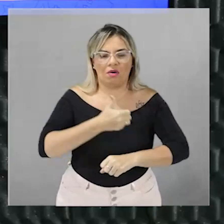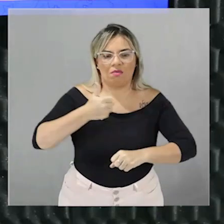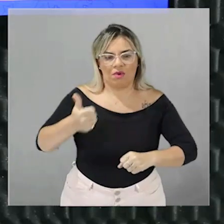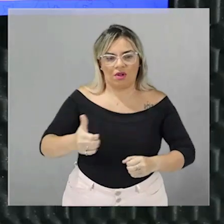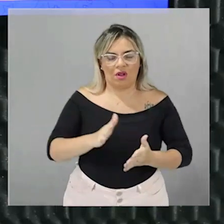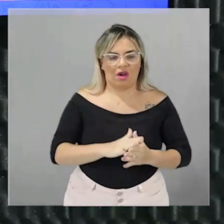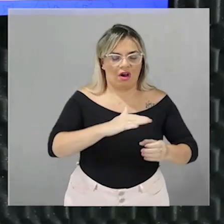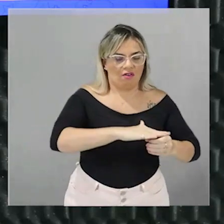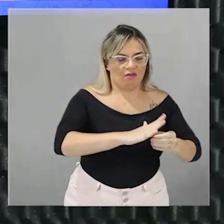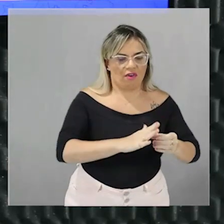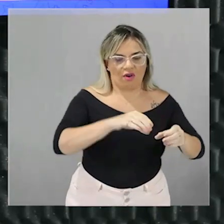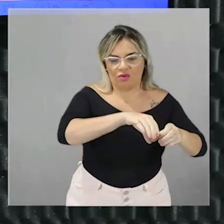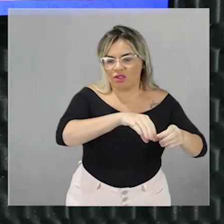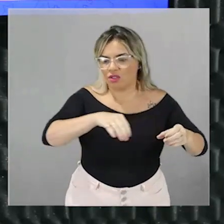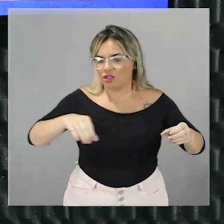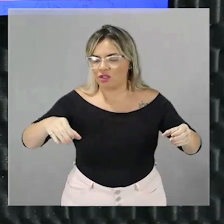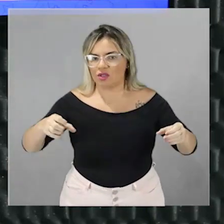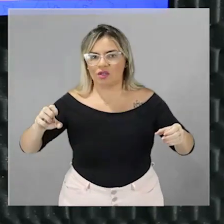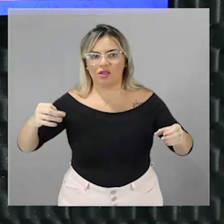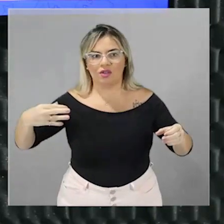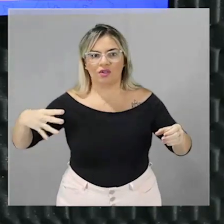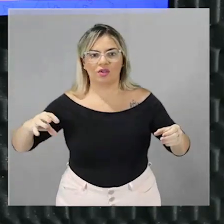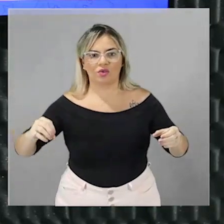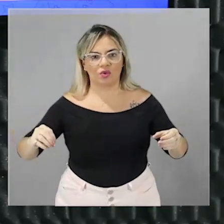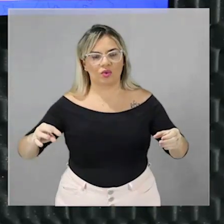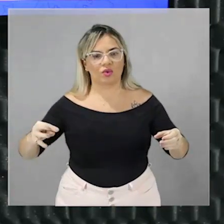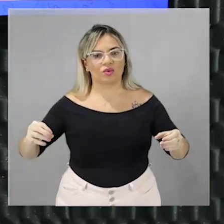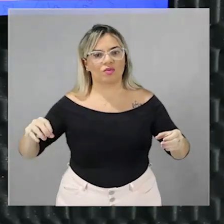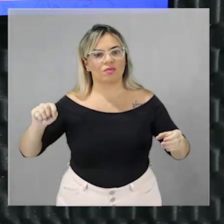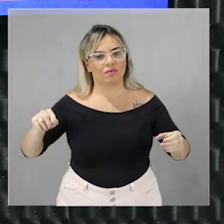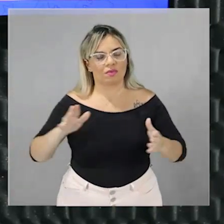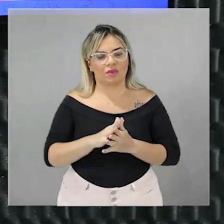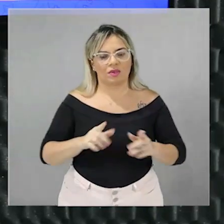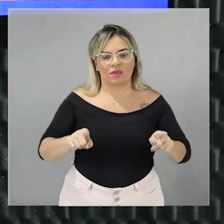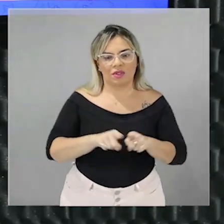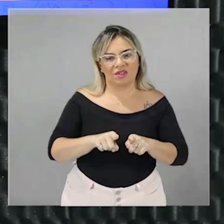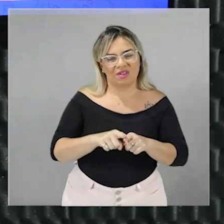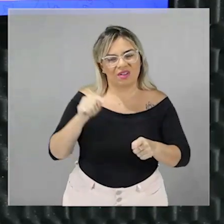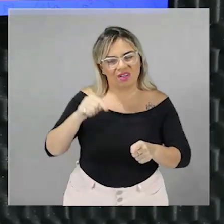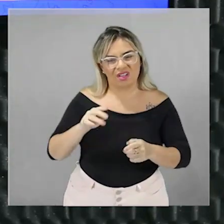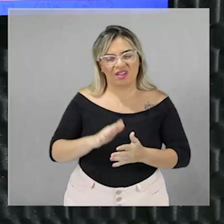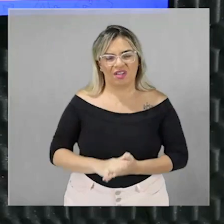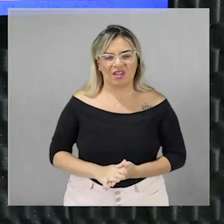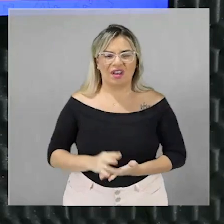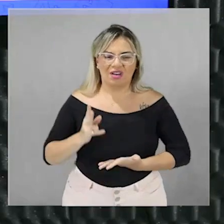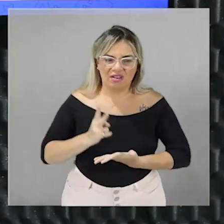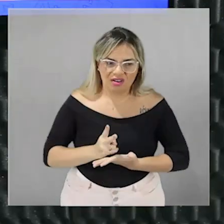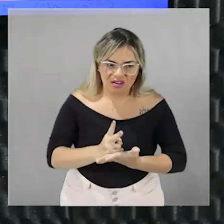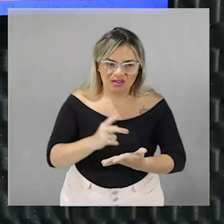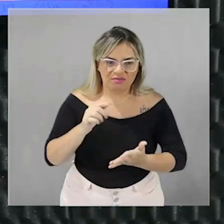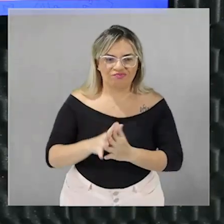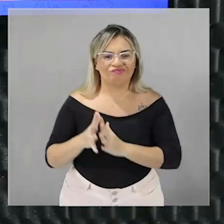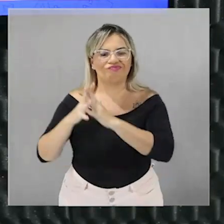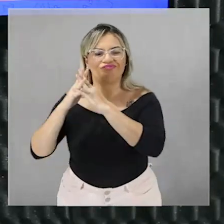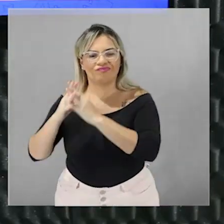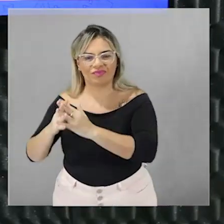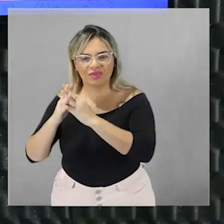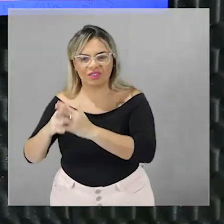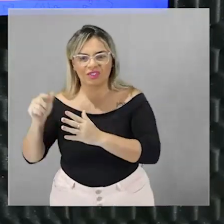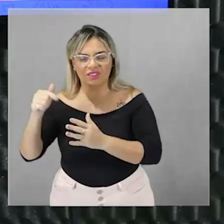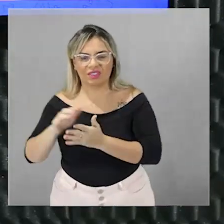né, é mais frequente, mais complexa, como seria de se esperar nas áreas semiáridas e desérticas, ou seja,